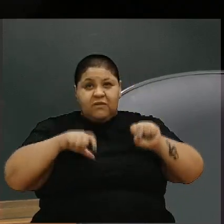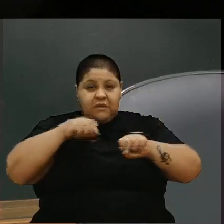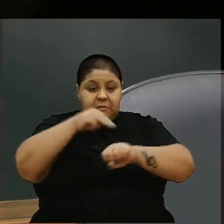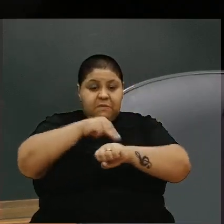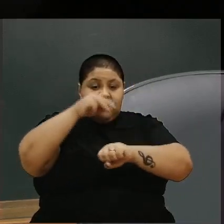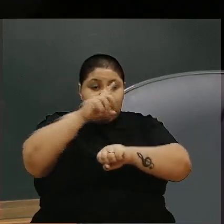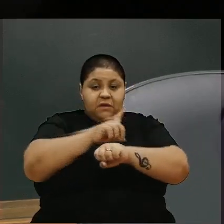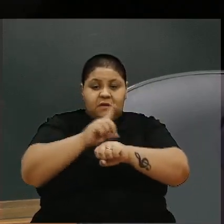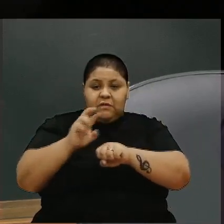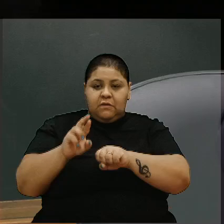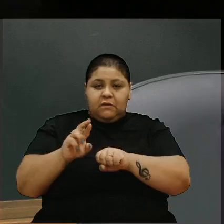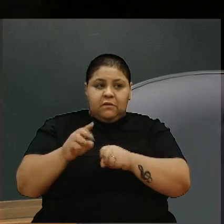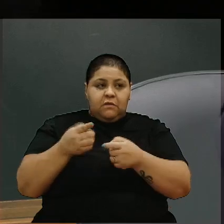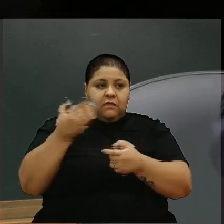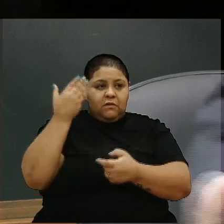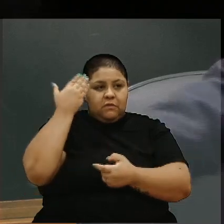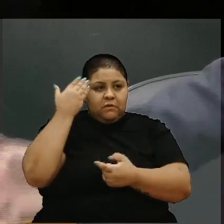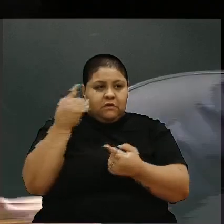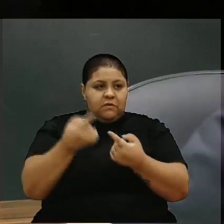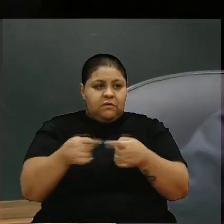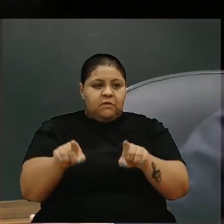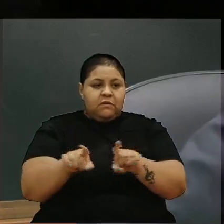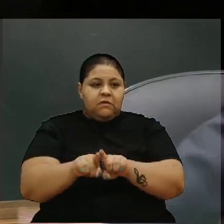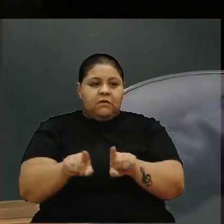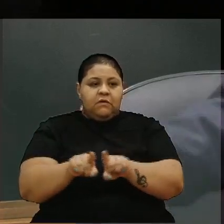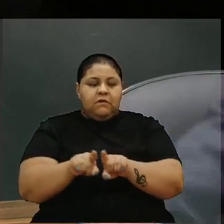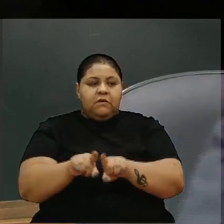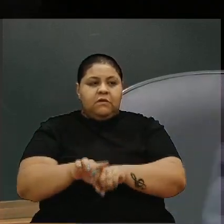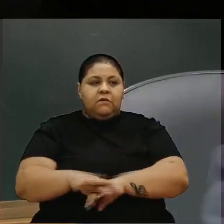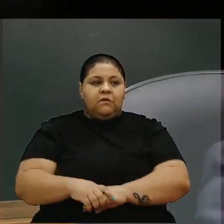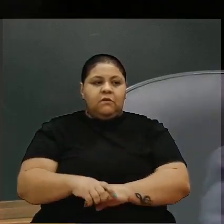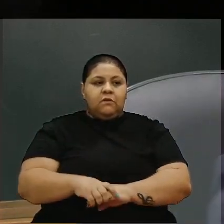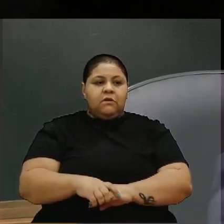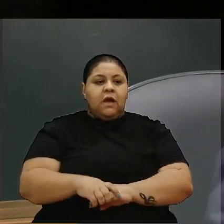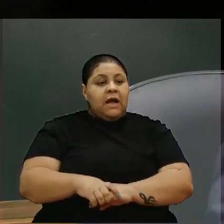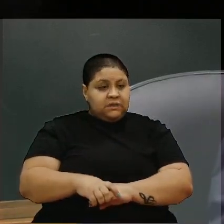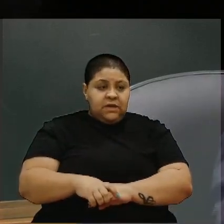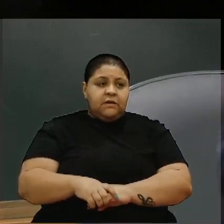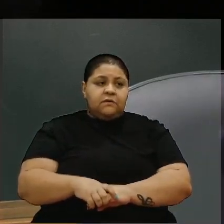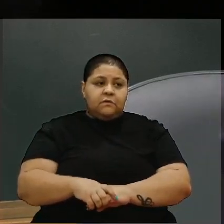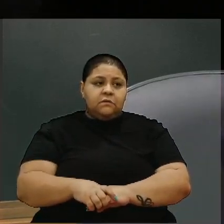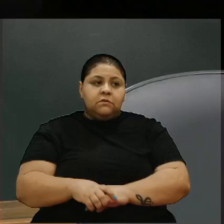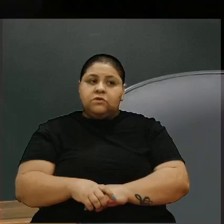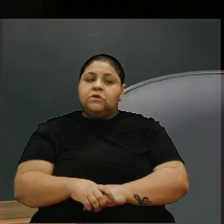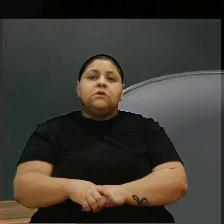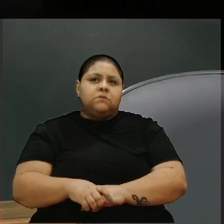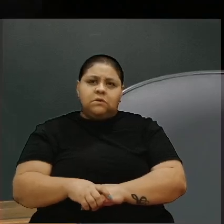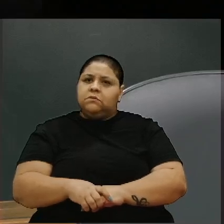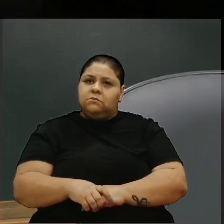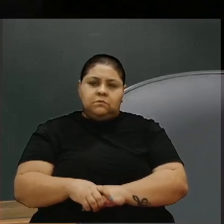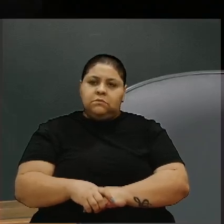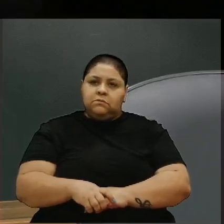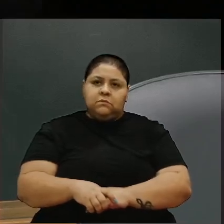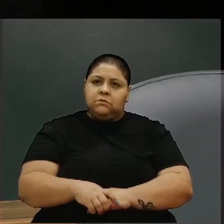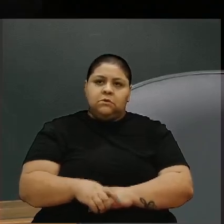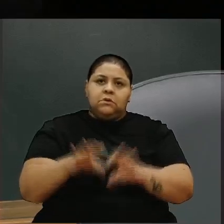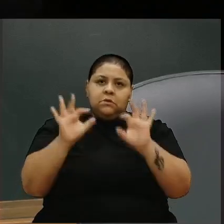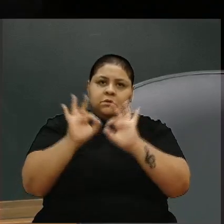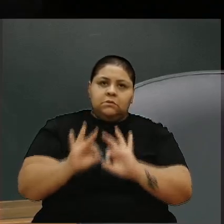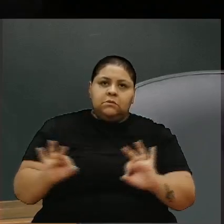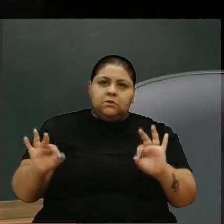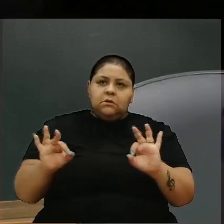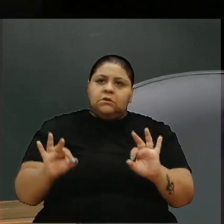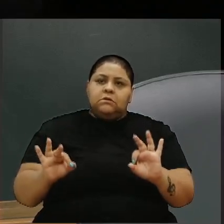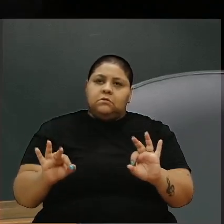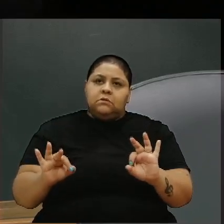doutorado, não promove o lançamento. Culpam o servidor público que não consegue preencher as planilhas. Bom, é simples a questão.